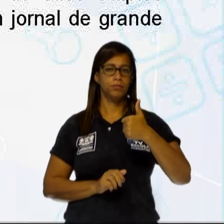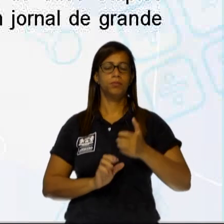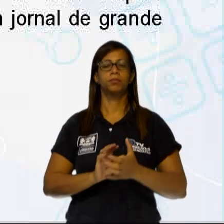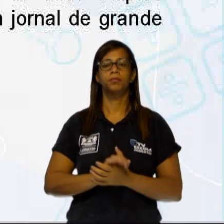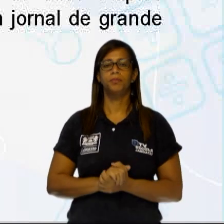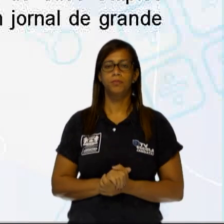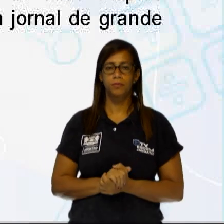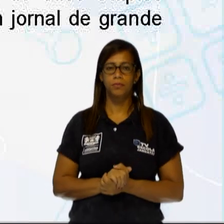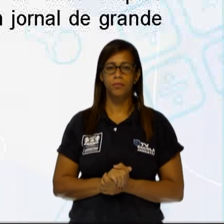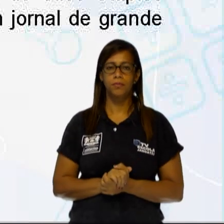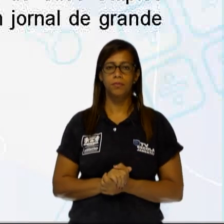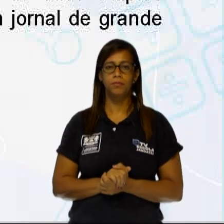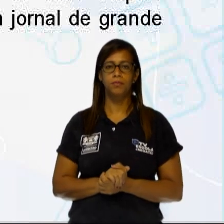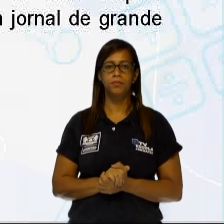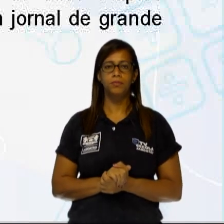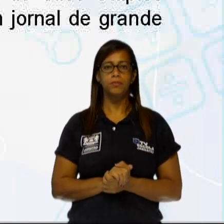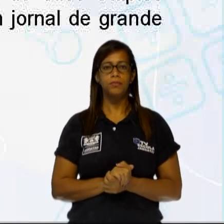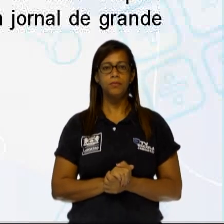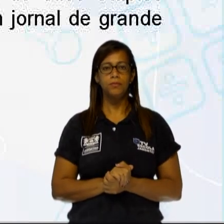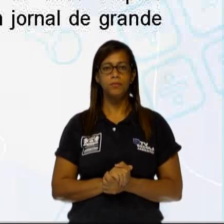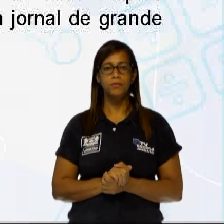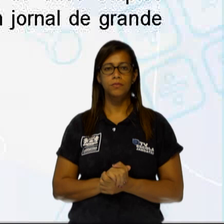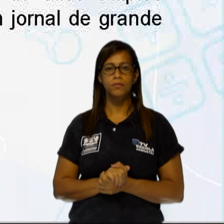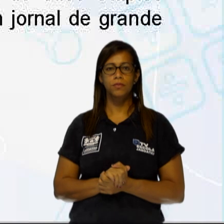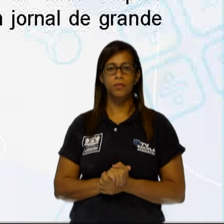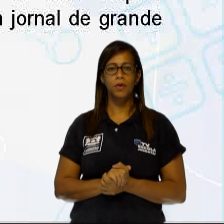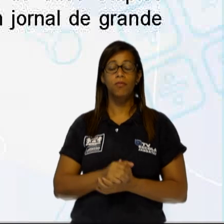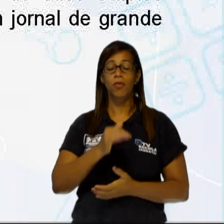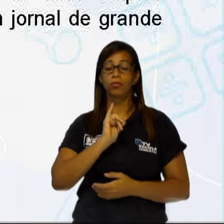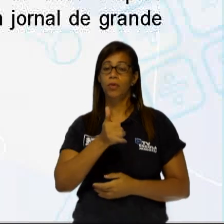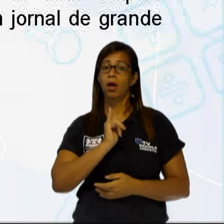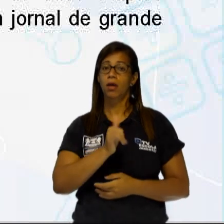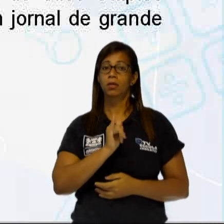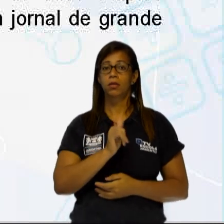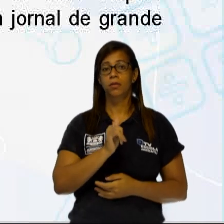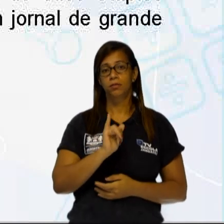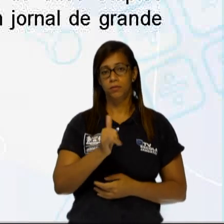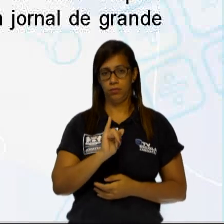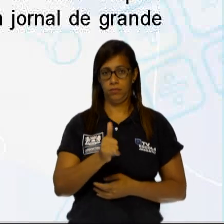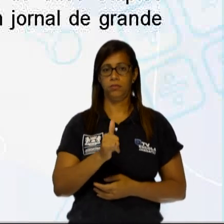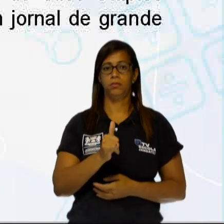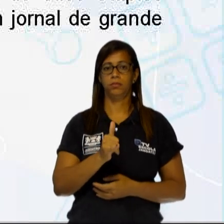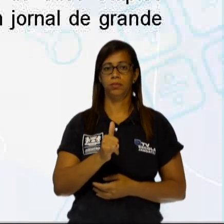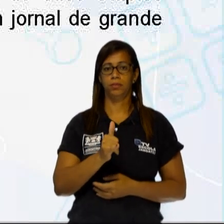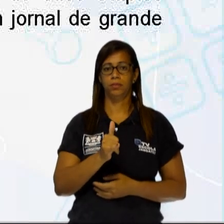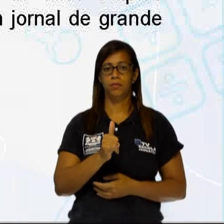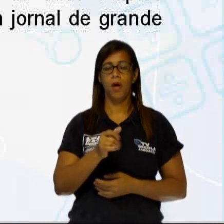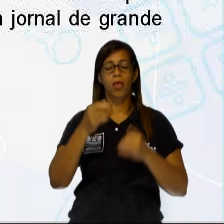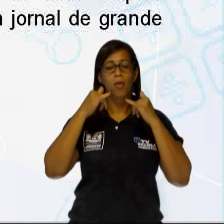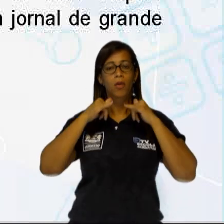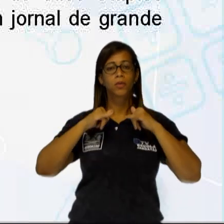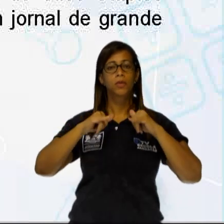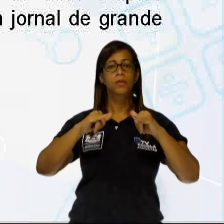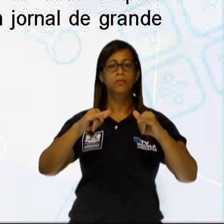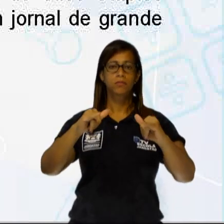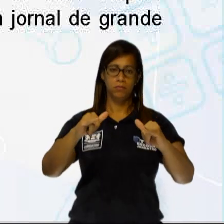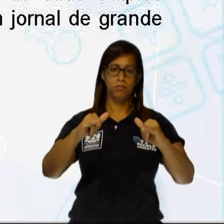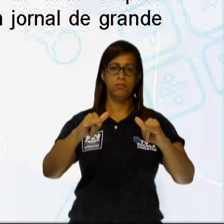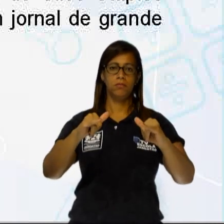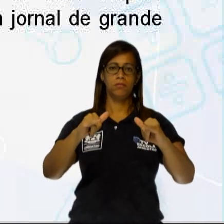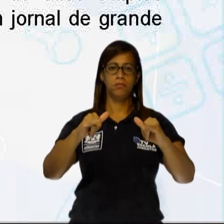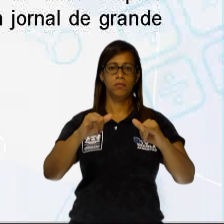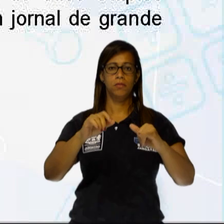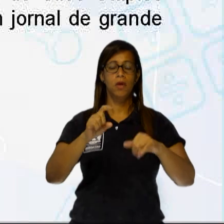visível impessoalidade e a predominância de sequências narrativas, trata-se de uma notícia que apresenta